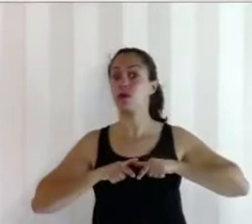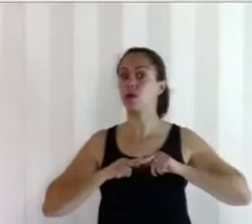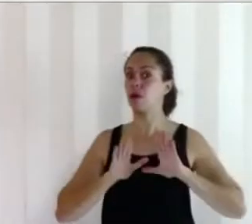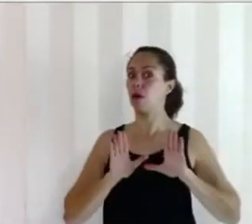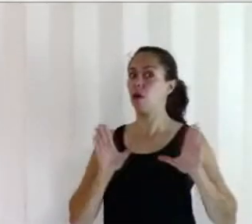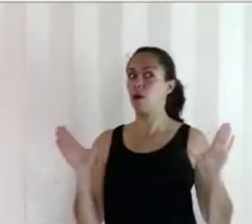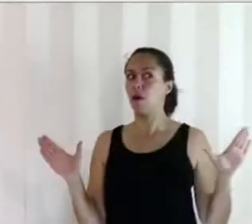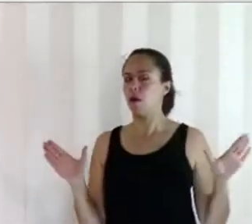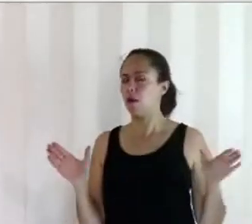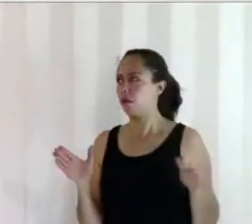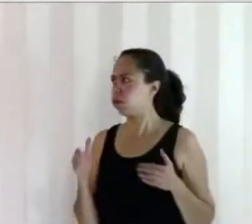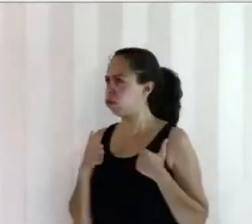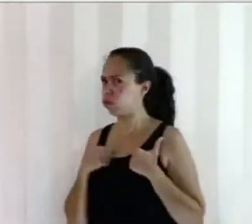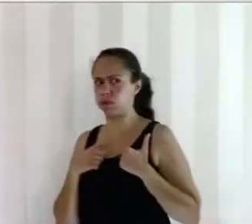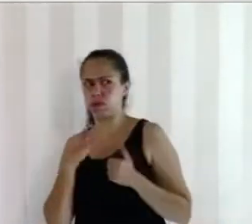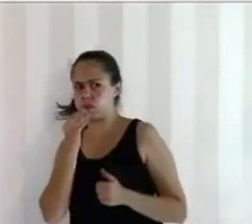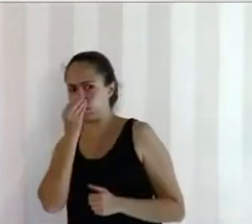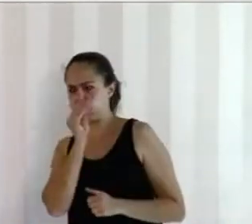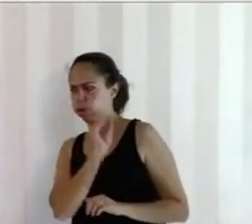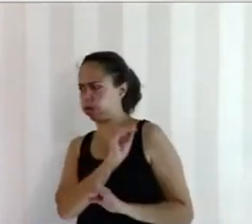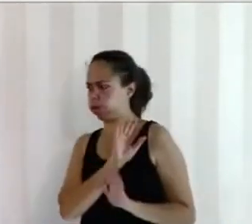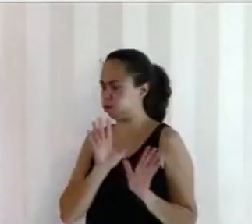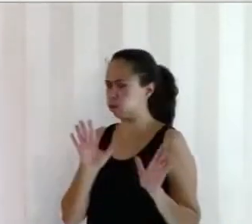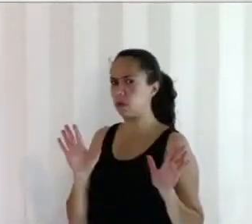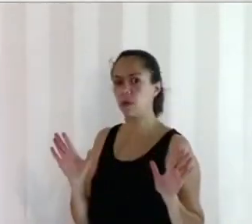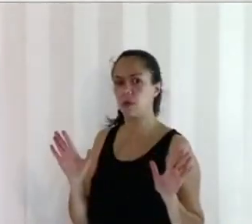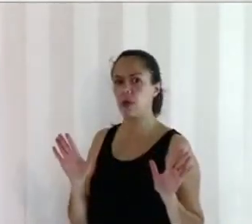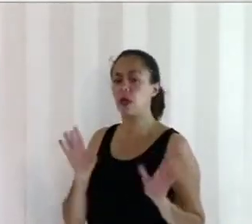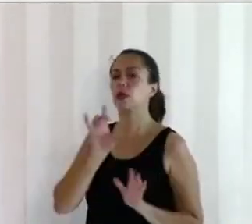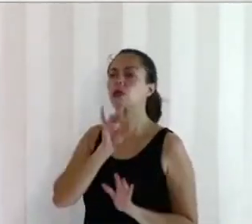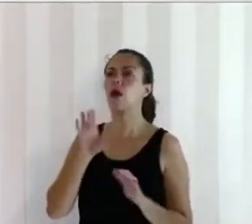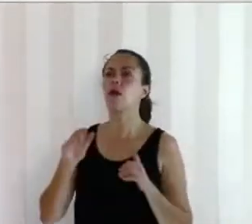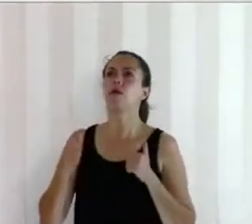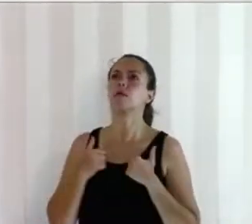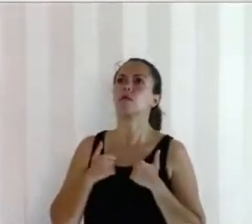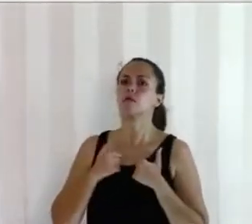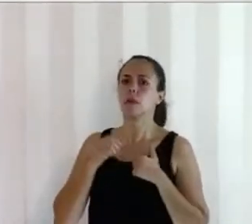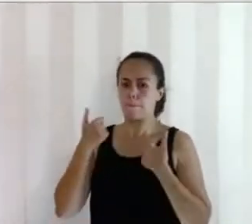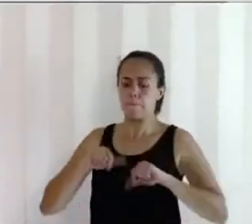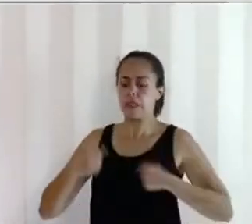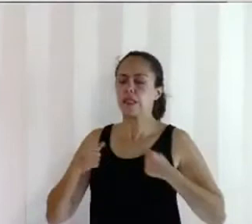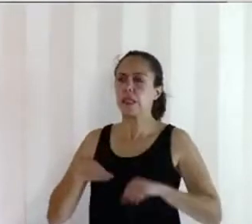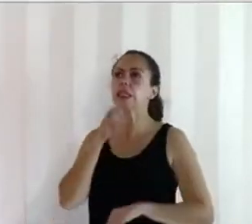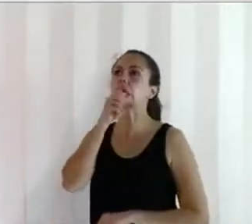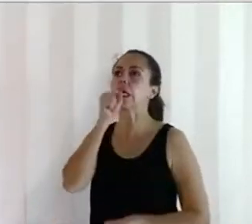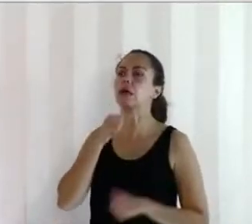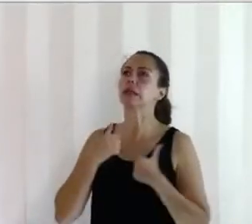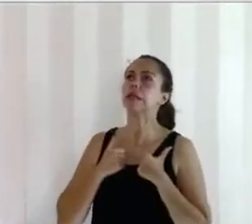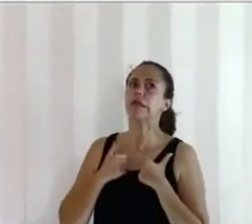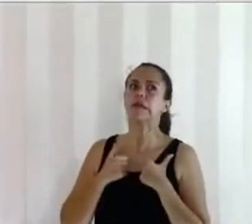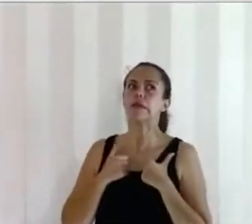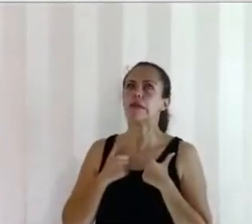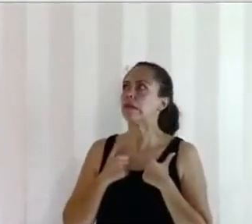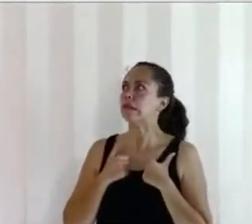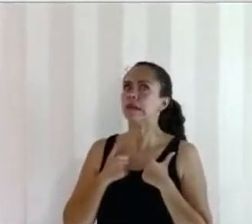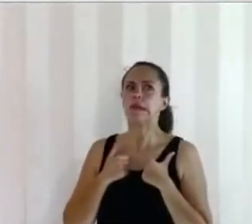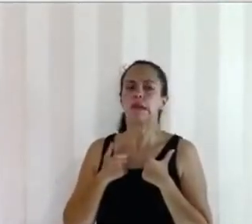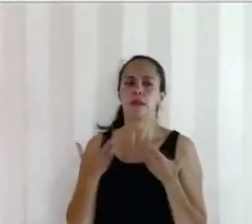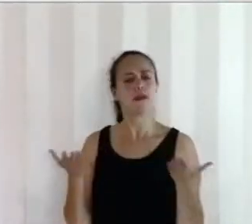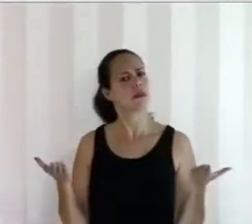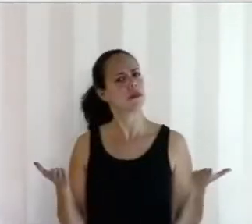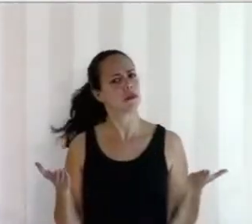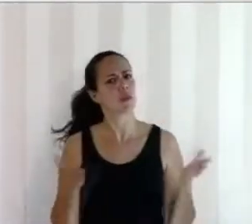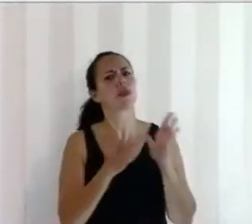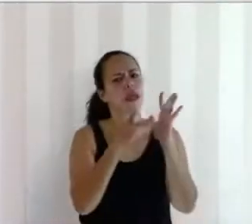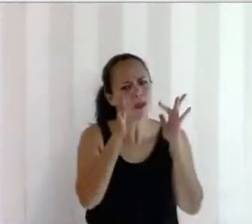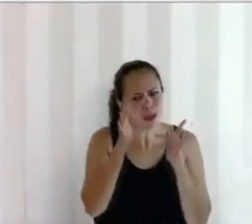adoração, era tempo de buscar ao Senhor, era tempo de não carregar cargas pesadas, era tempo